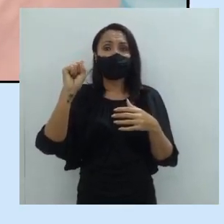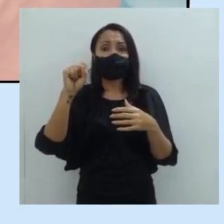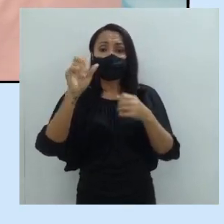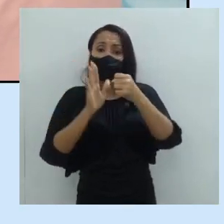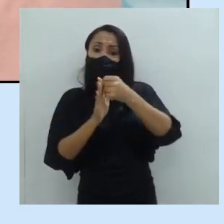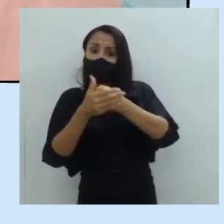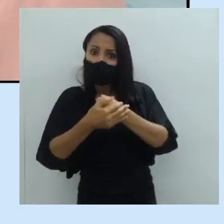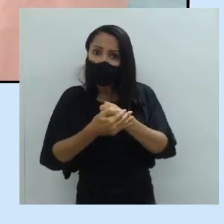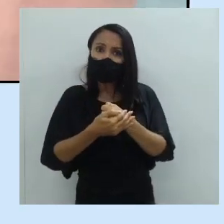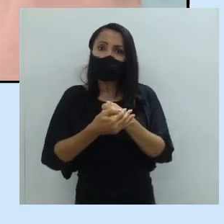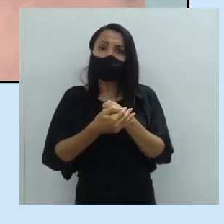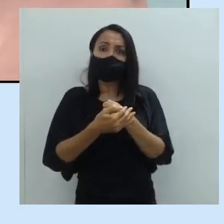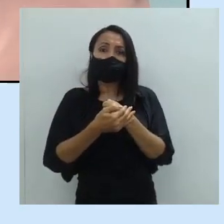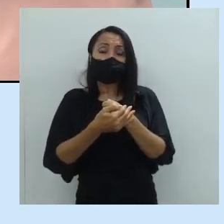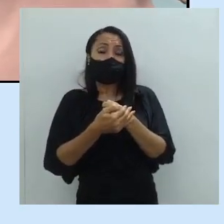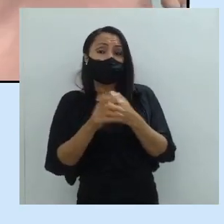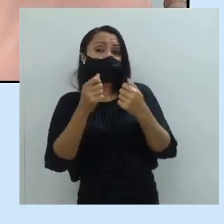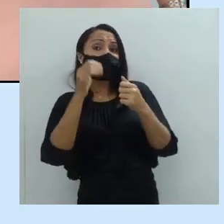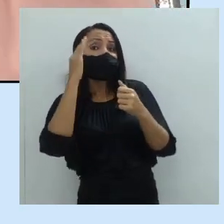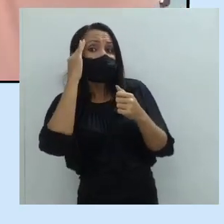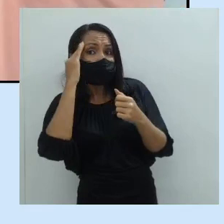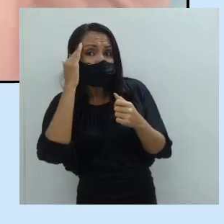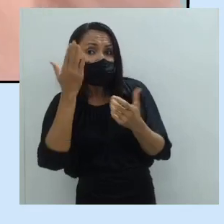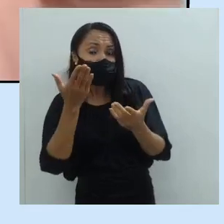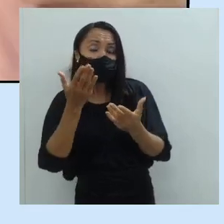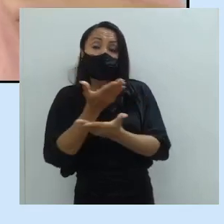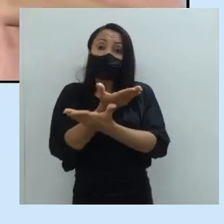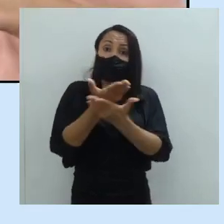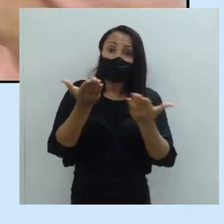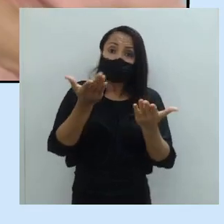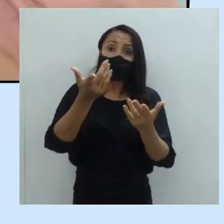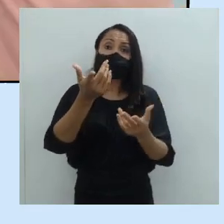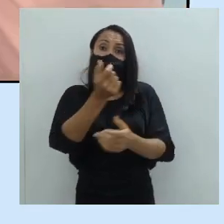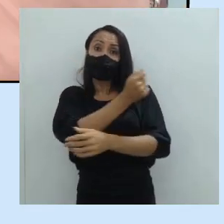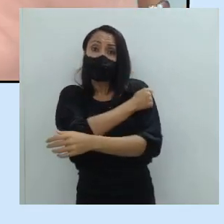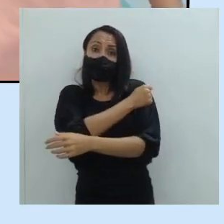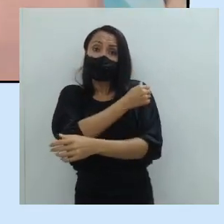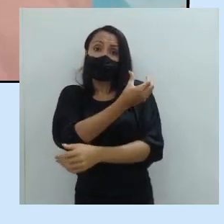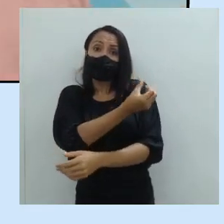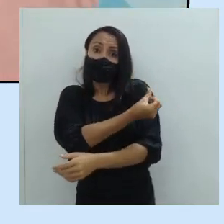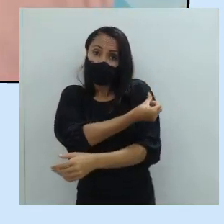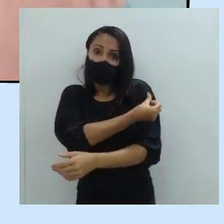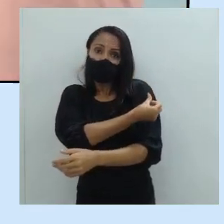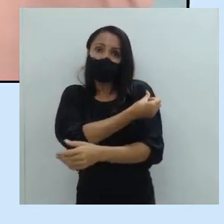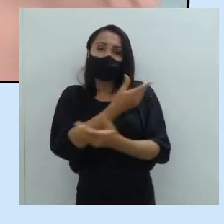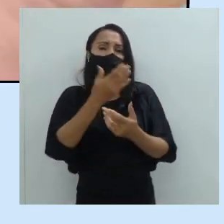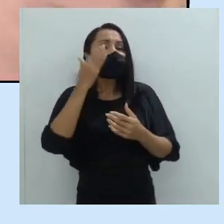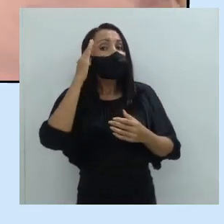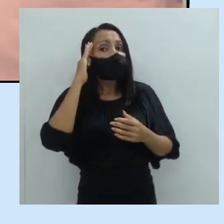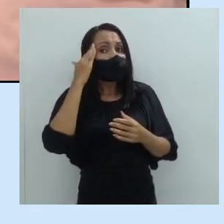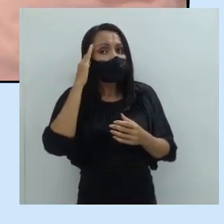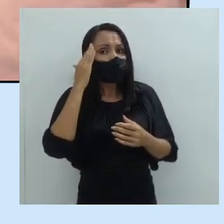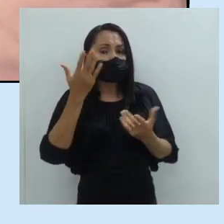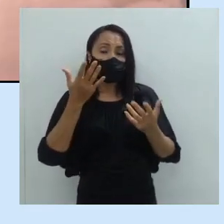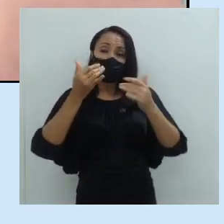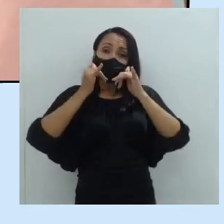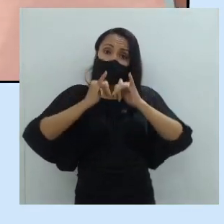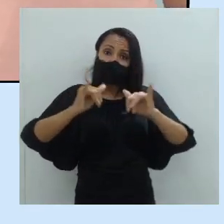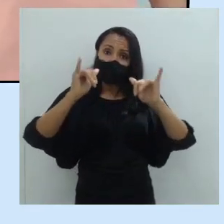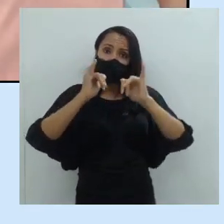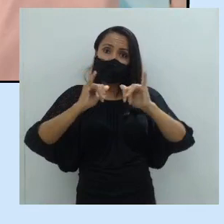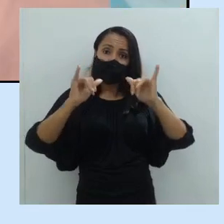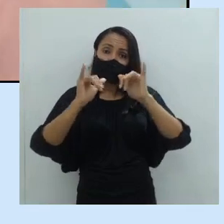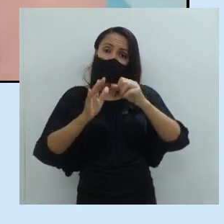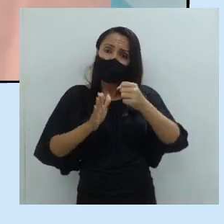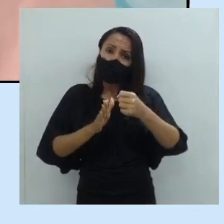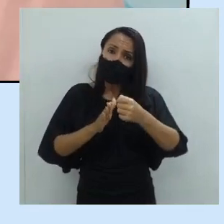dito, certo? Prestem bem atenção. Para vocês, estudantes do sexto ano, entendam bem, as informações